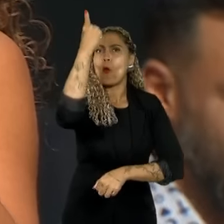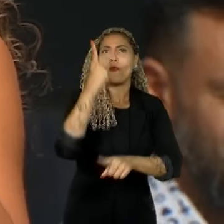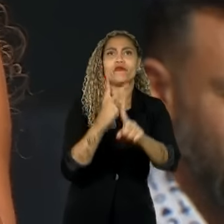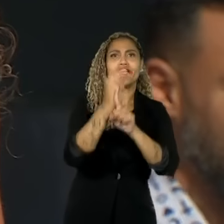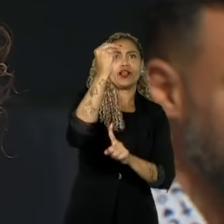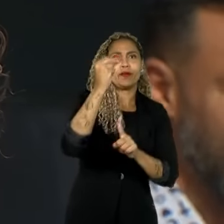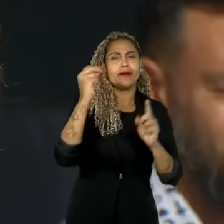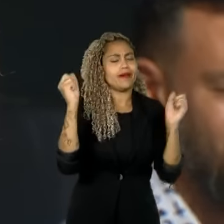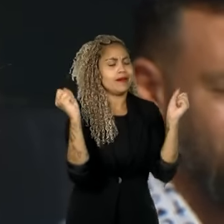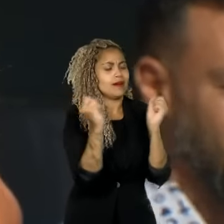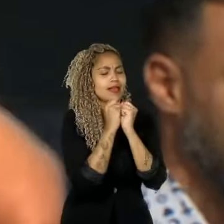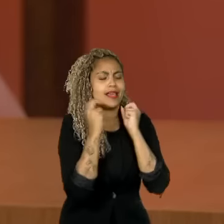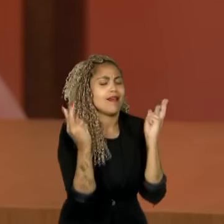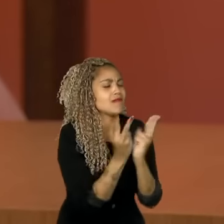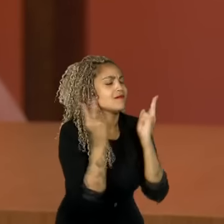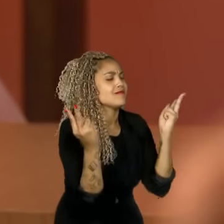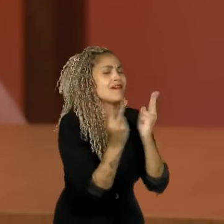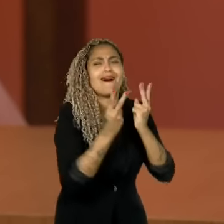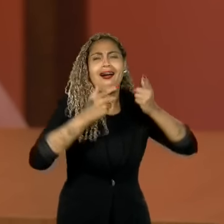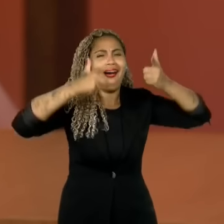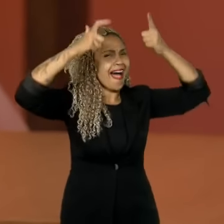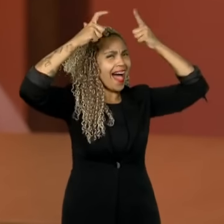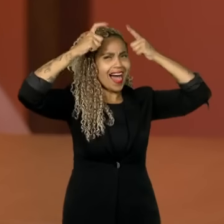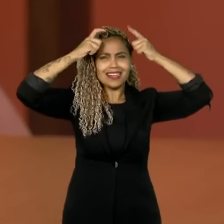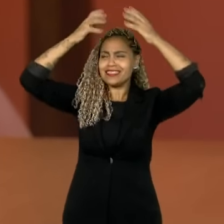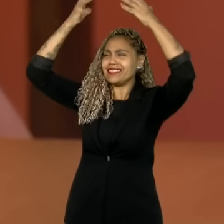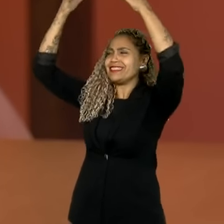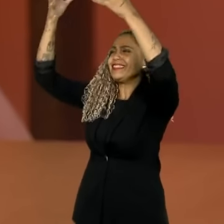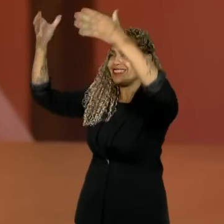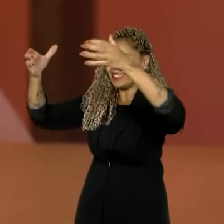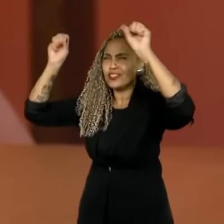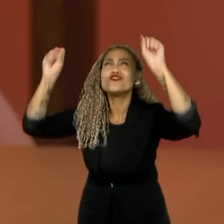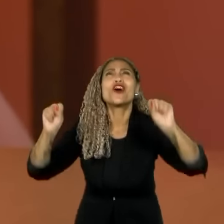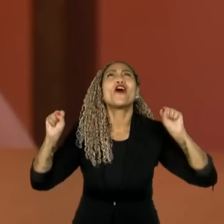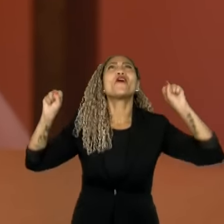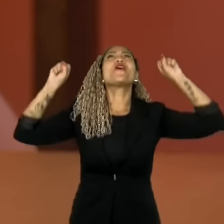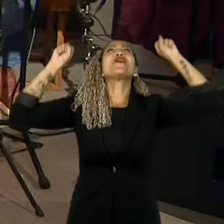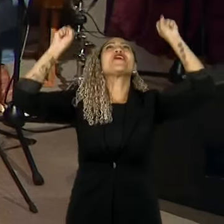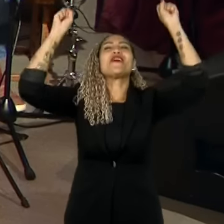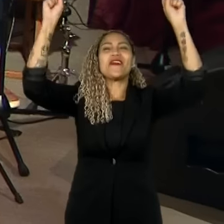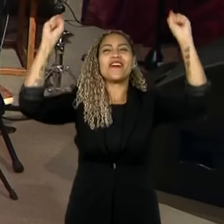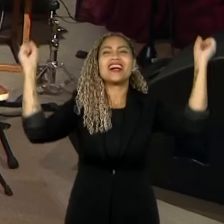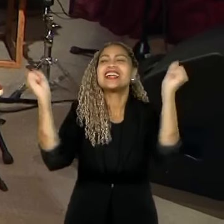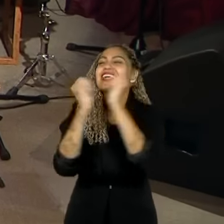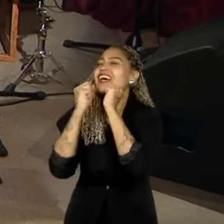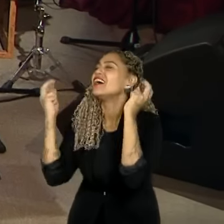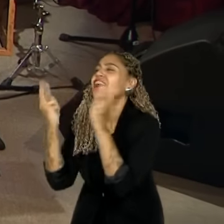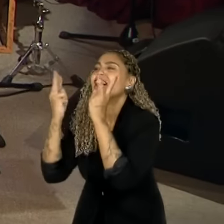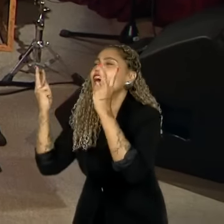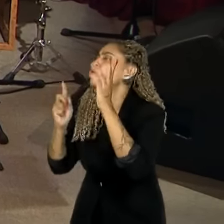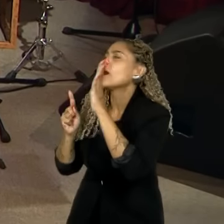Iansã virou rainha da coroa de Xangô. Mas Iansã, cadê